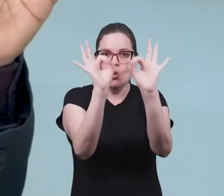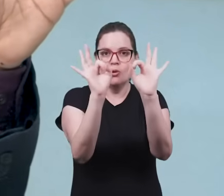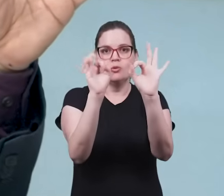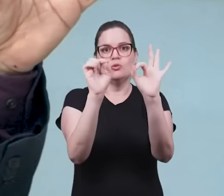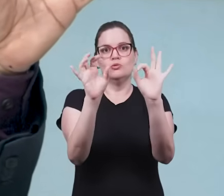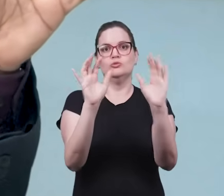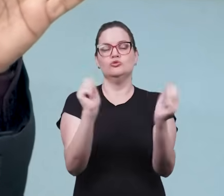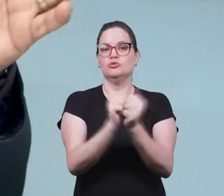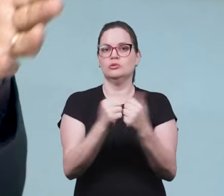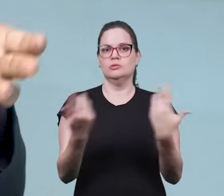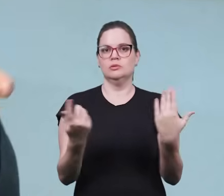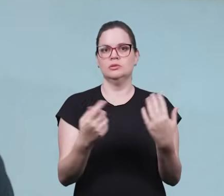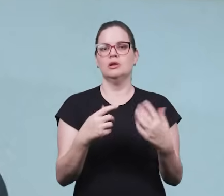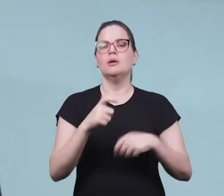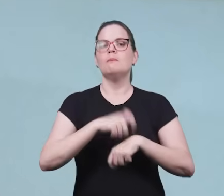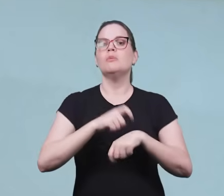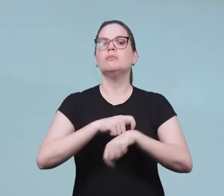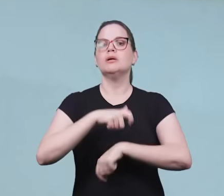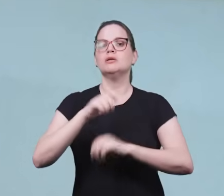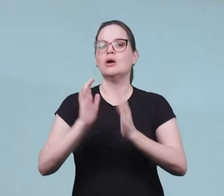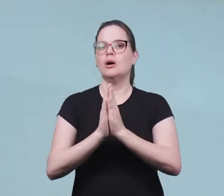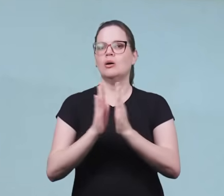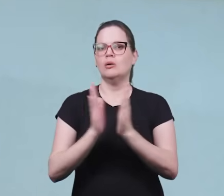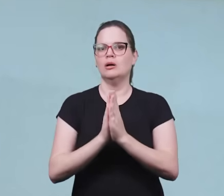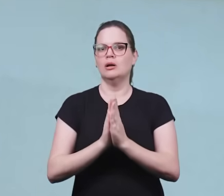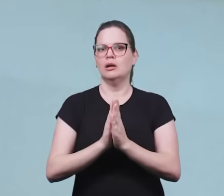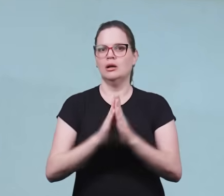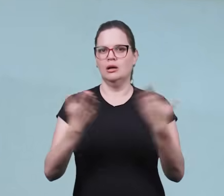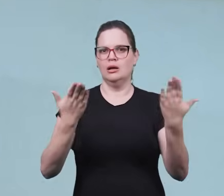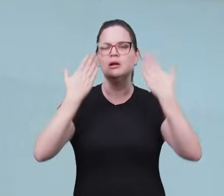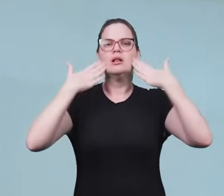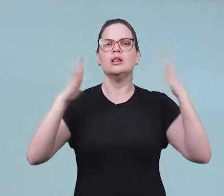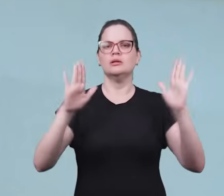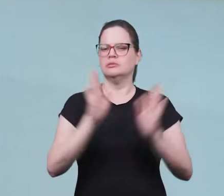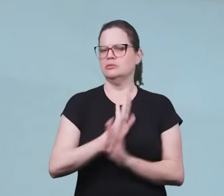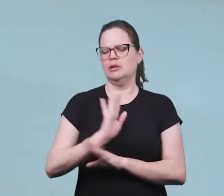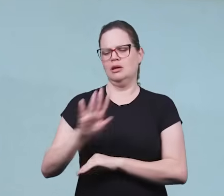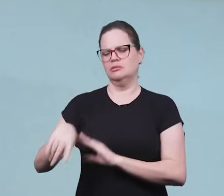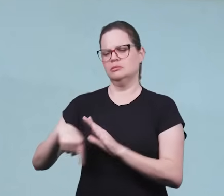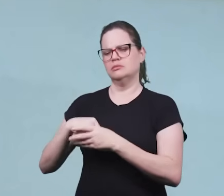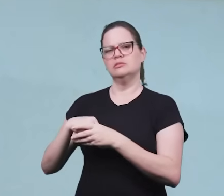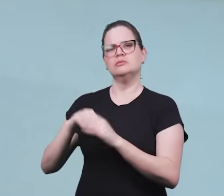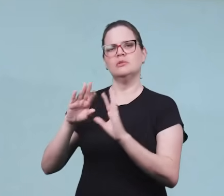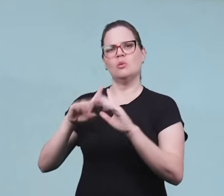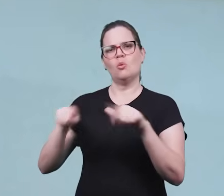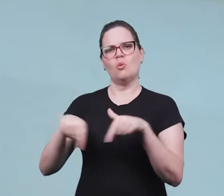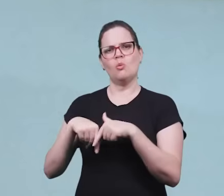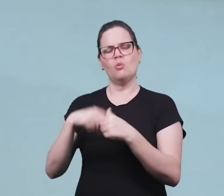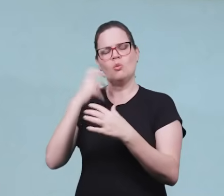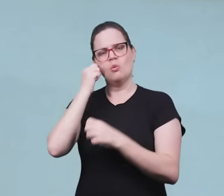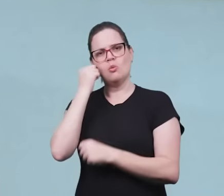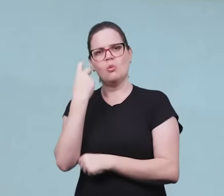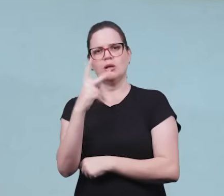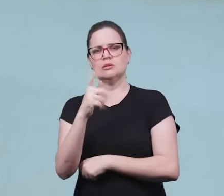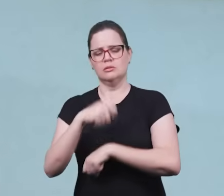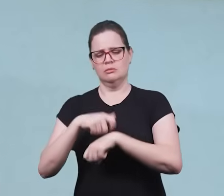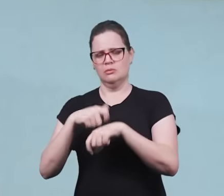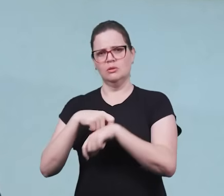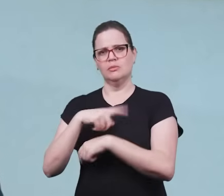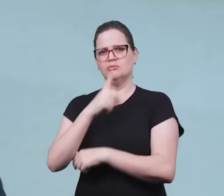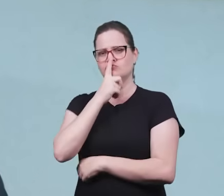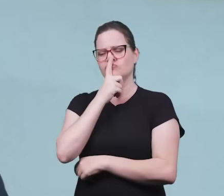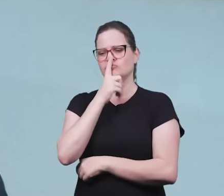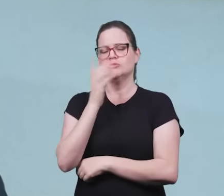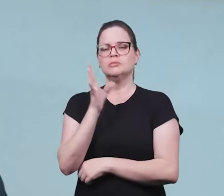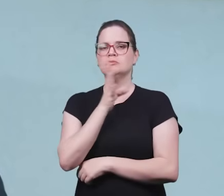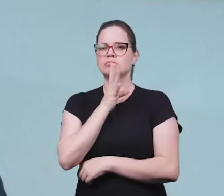não faz isso. Entra no teu quarto, né? Que é o lugar de intimidade, de comunhão. Por quê? Porque o Senhor sabe de